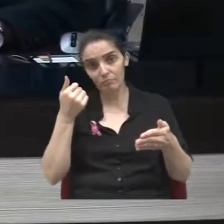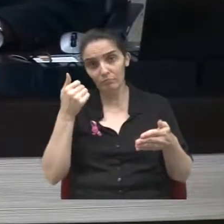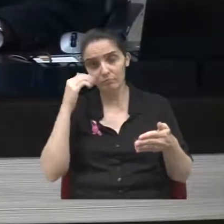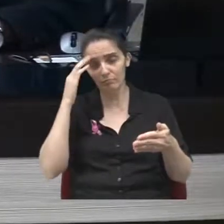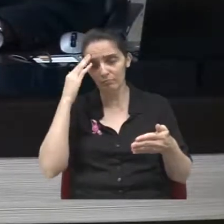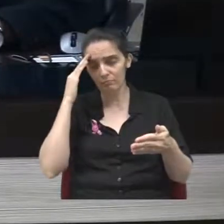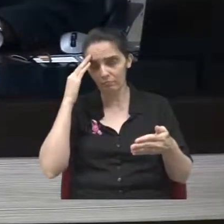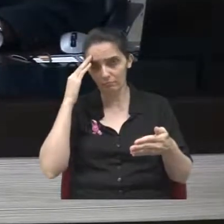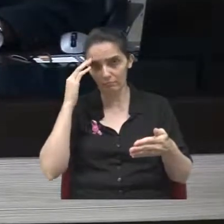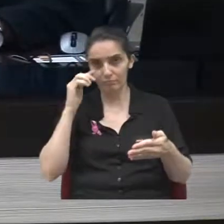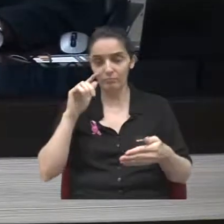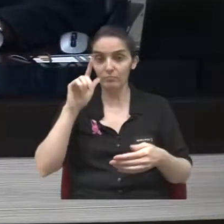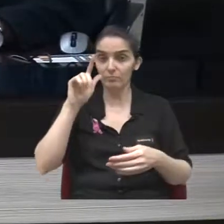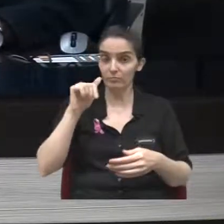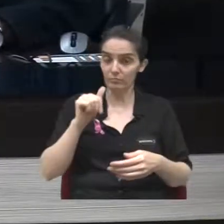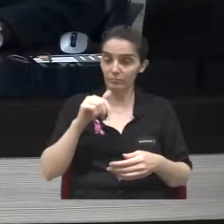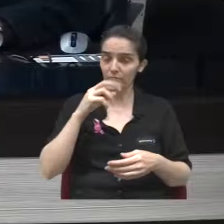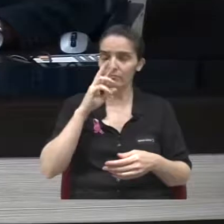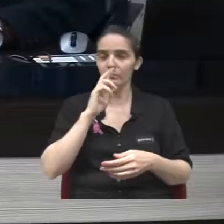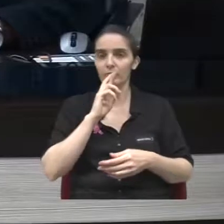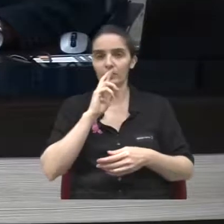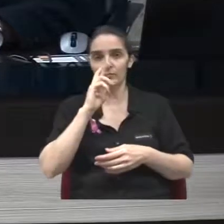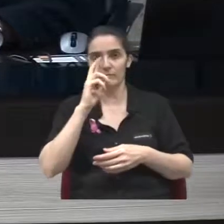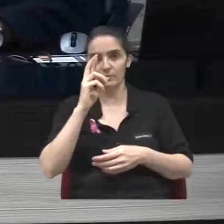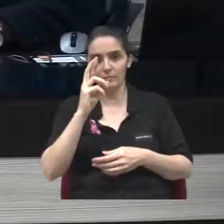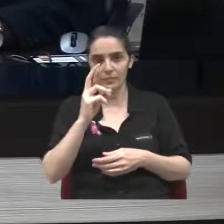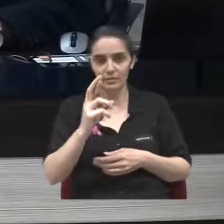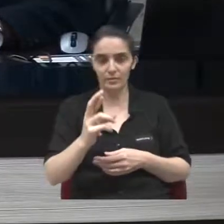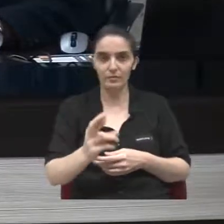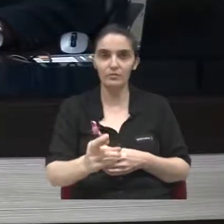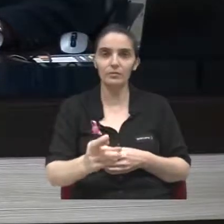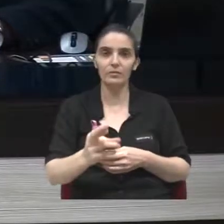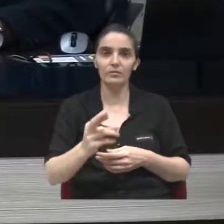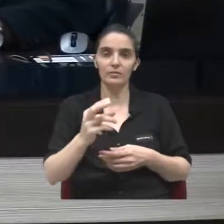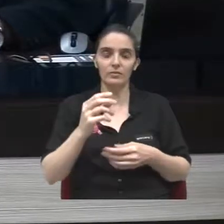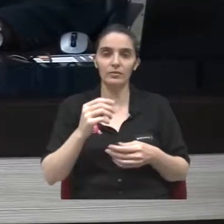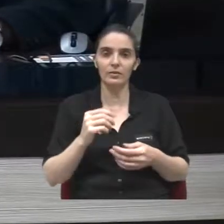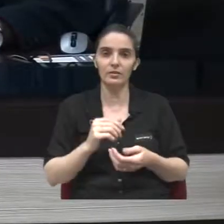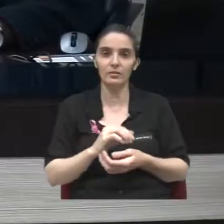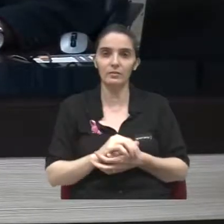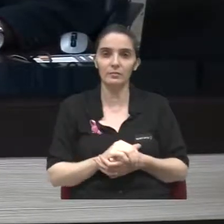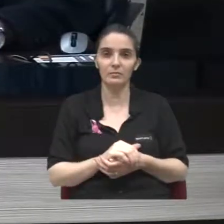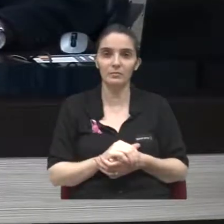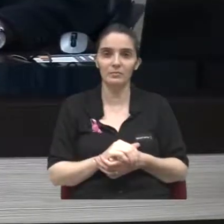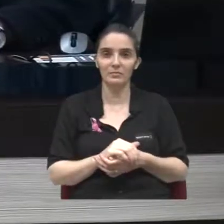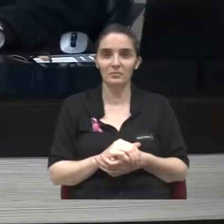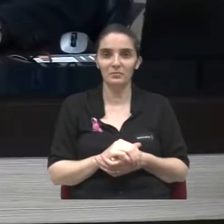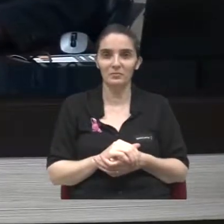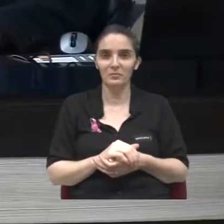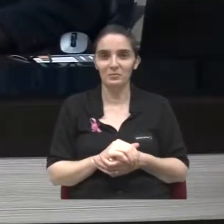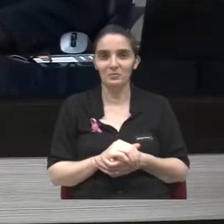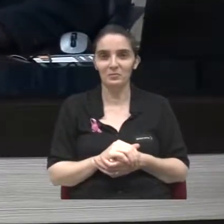e autarquias que compõem o Poder Executivo Municipal.